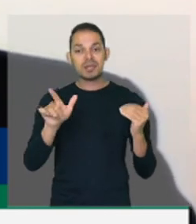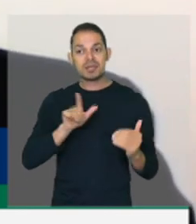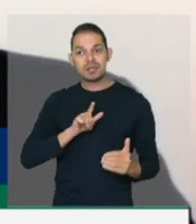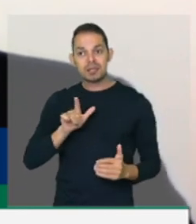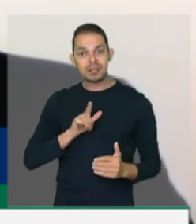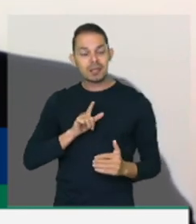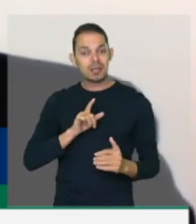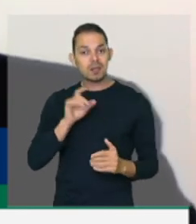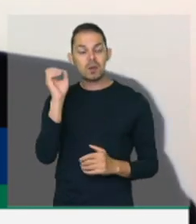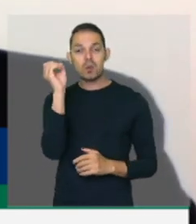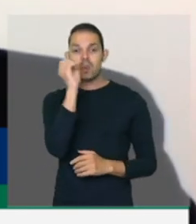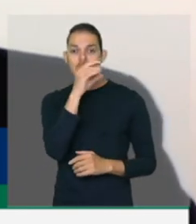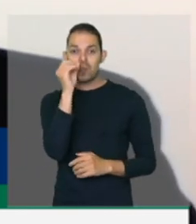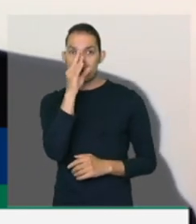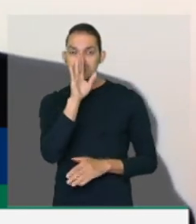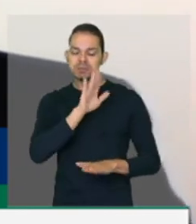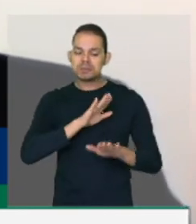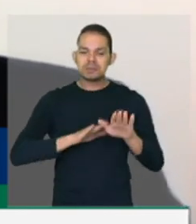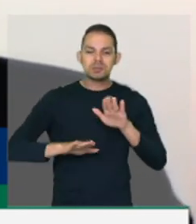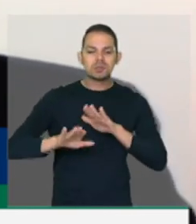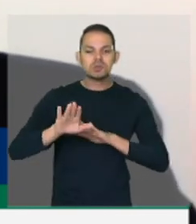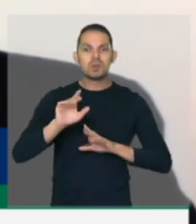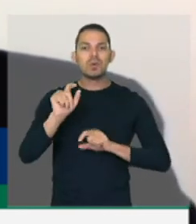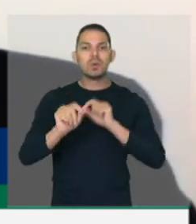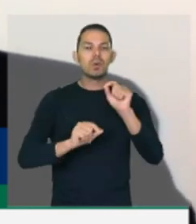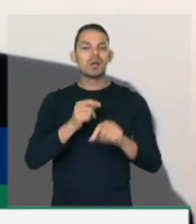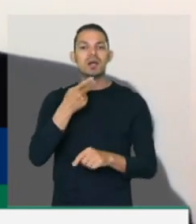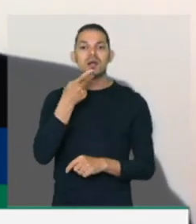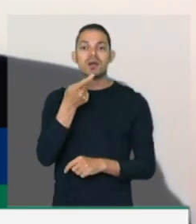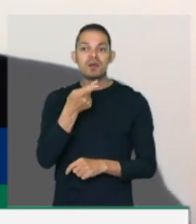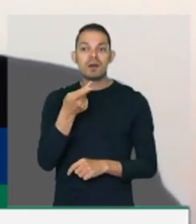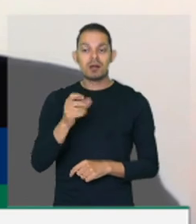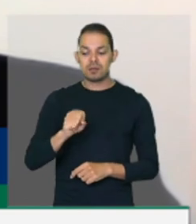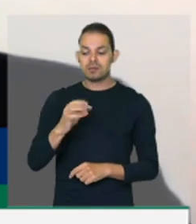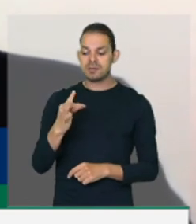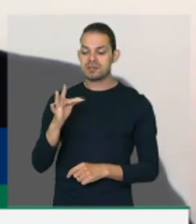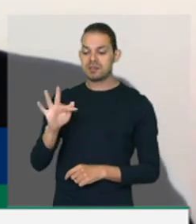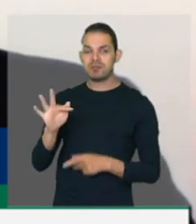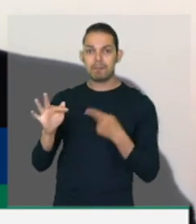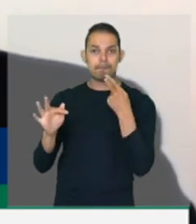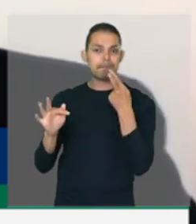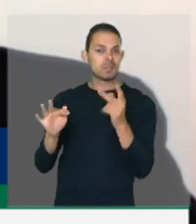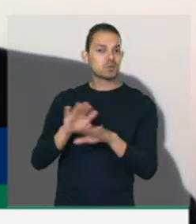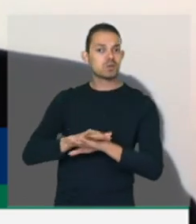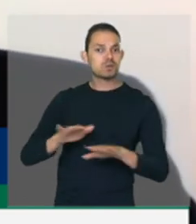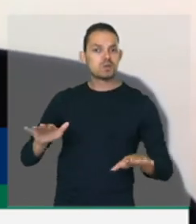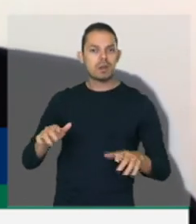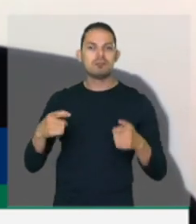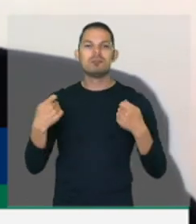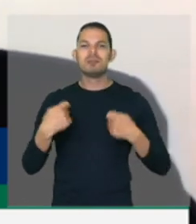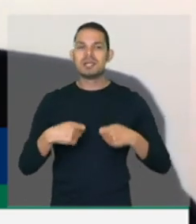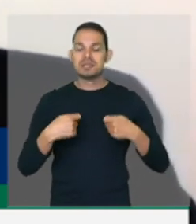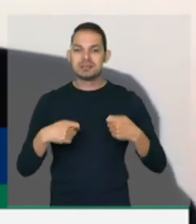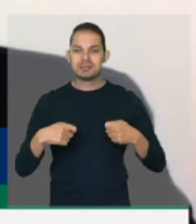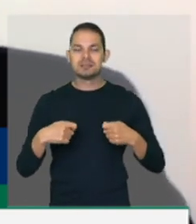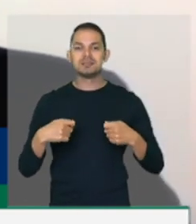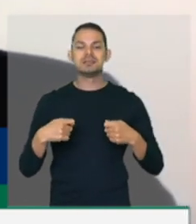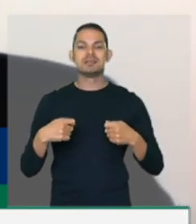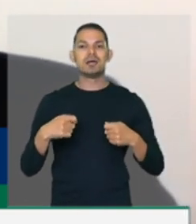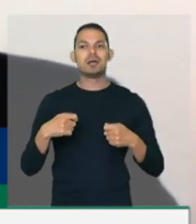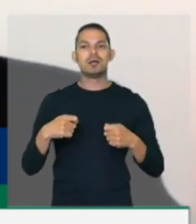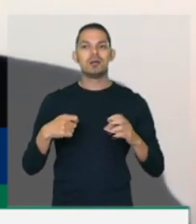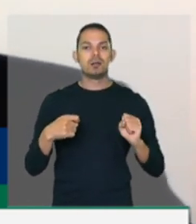um excesso de zelo em apenas mencionar o Supremo Tribunal. É necessária toda a reverência